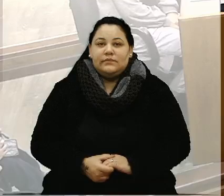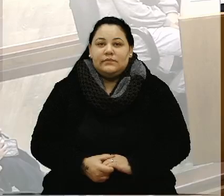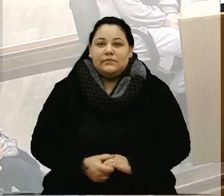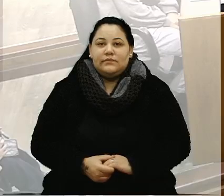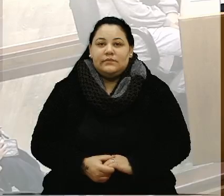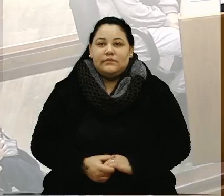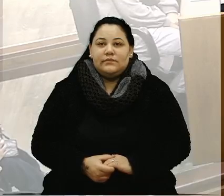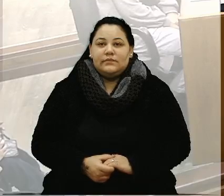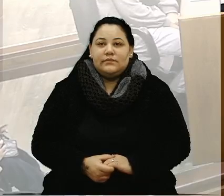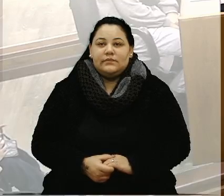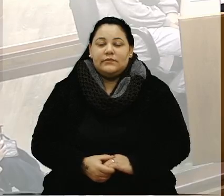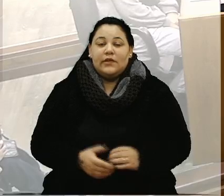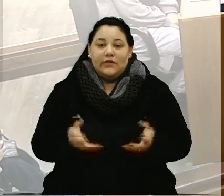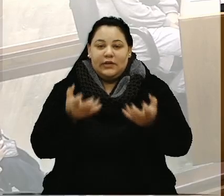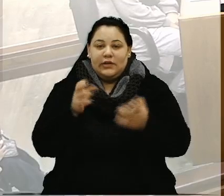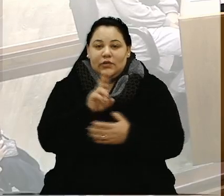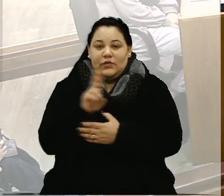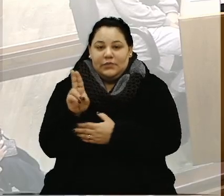Eu queria, em nome, então,